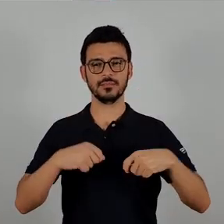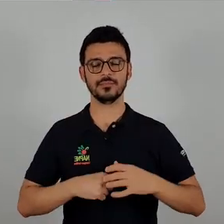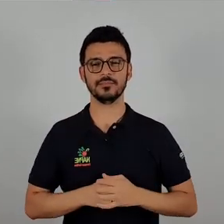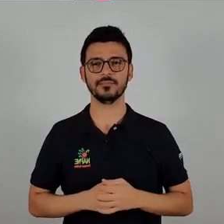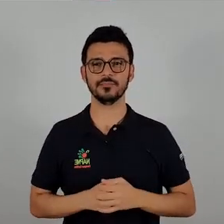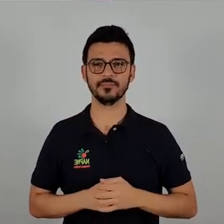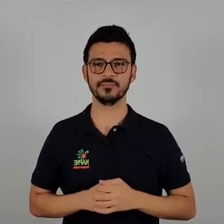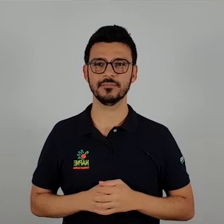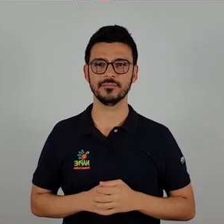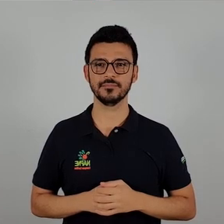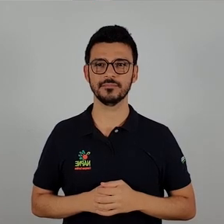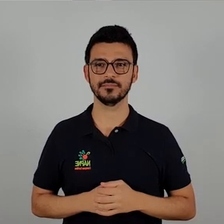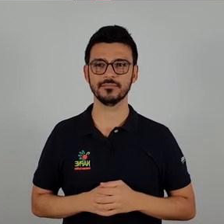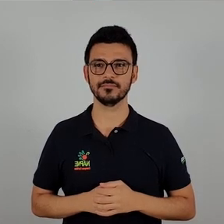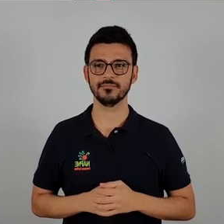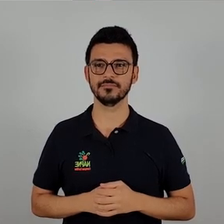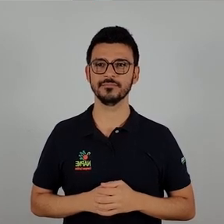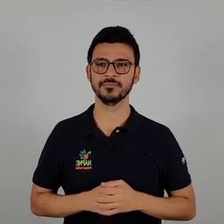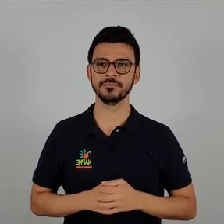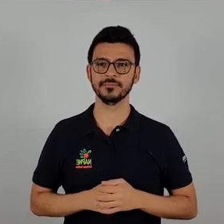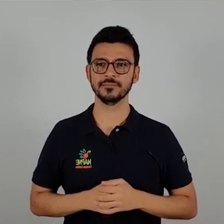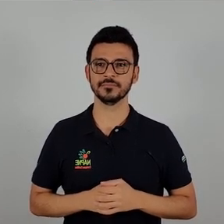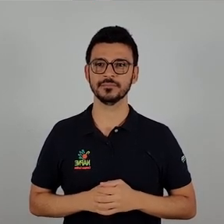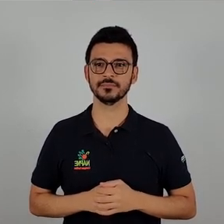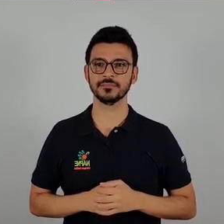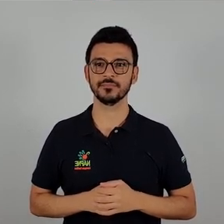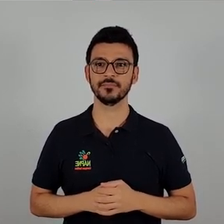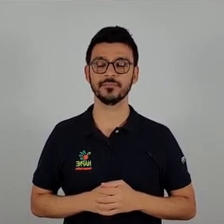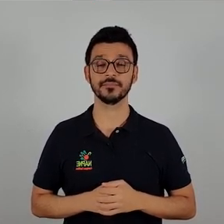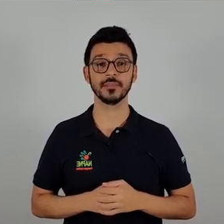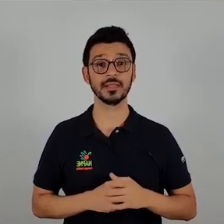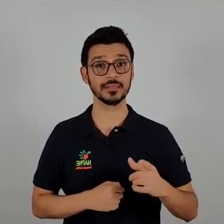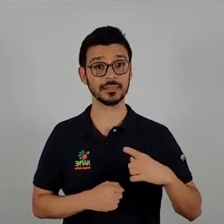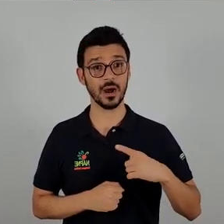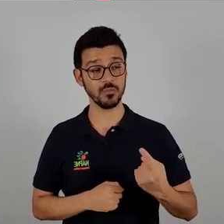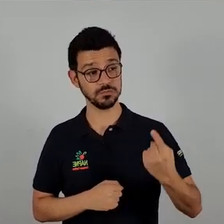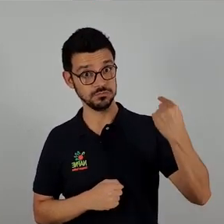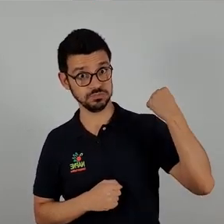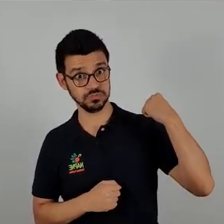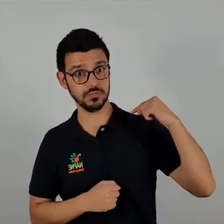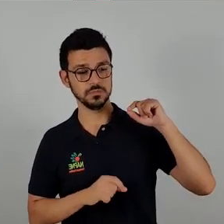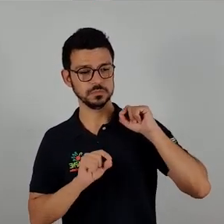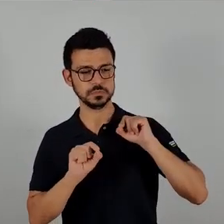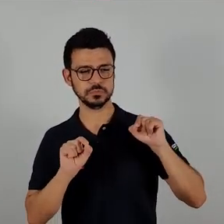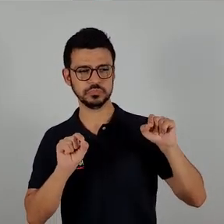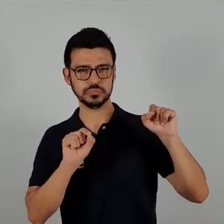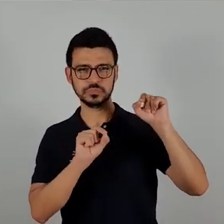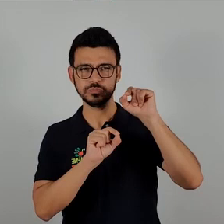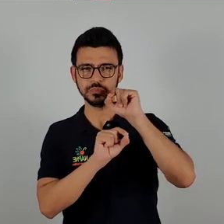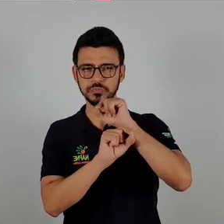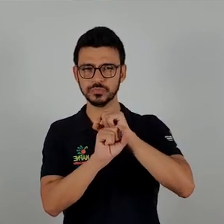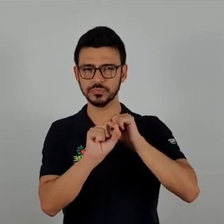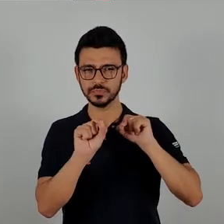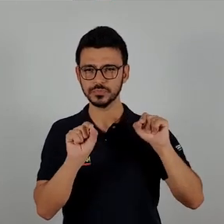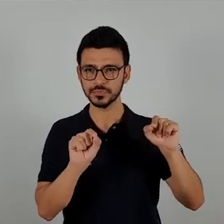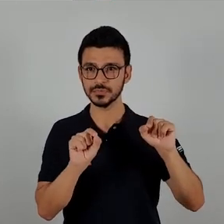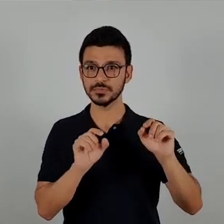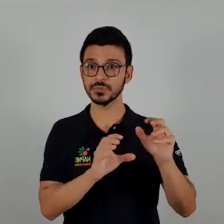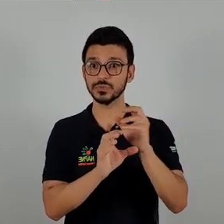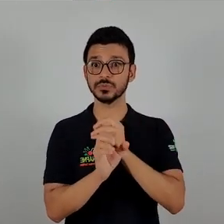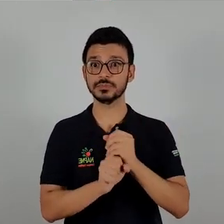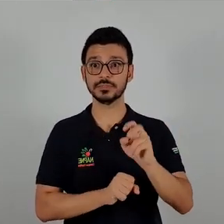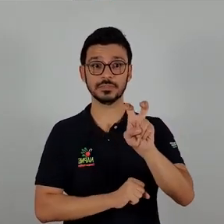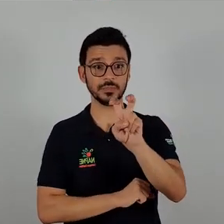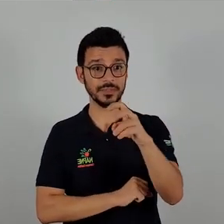sabe? Então eu não preciso da raio-x, eu só palpo ali, mesmo o animal sem sentir dor, eu já sei se ele vai ter displasia ou se já está, e como tratar,